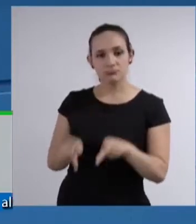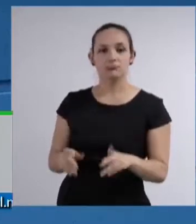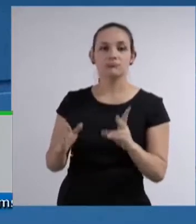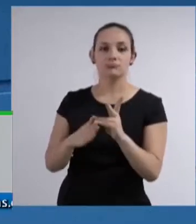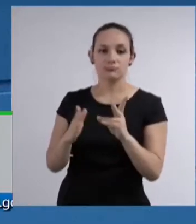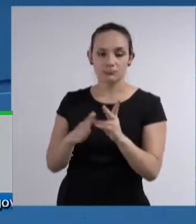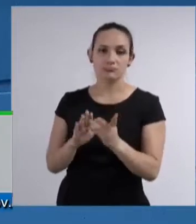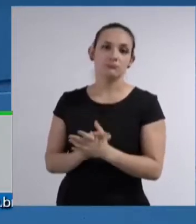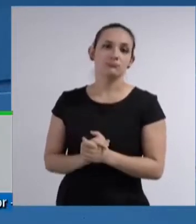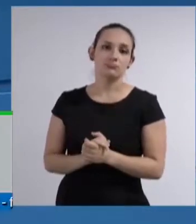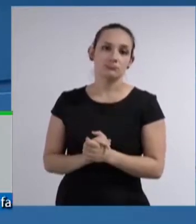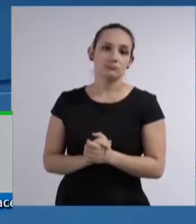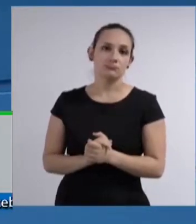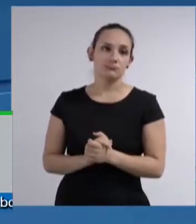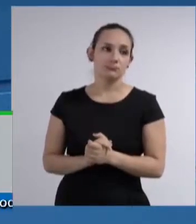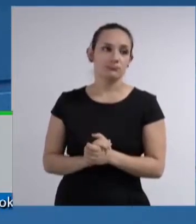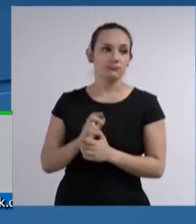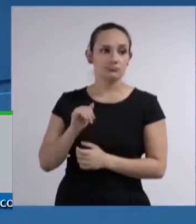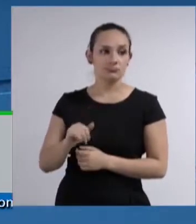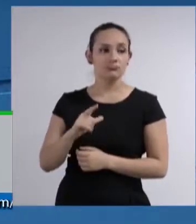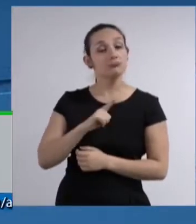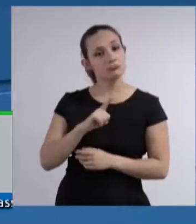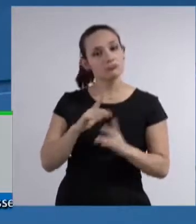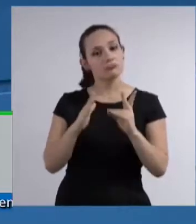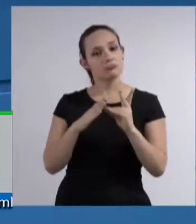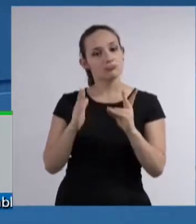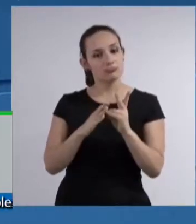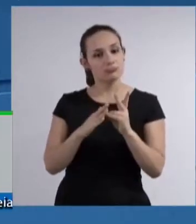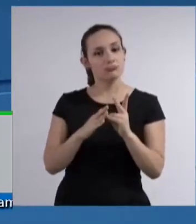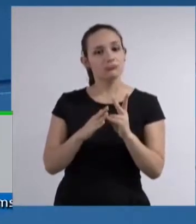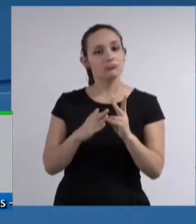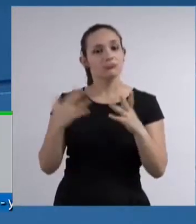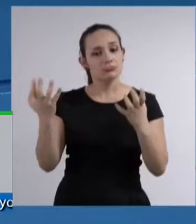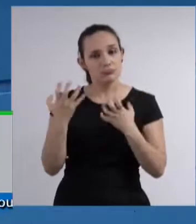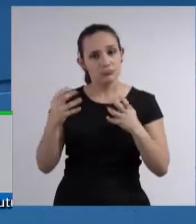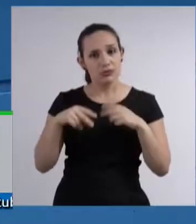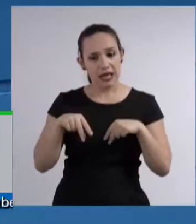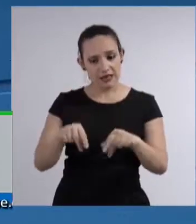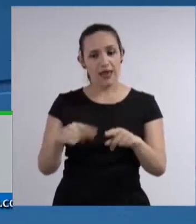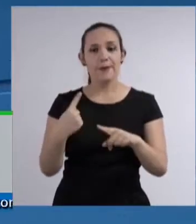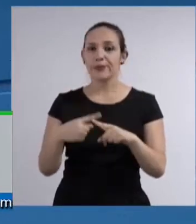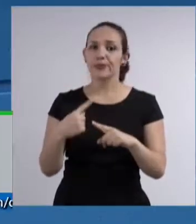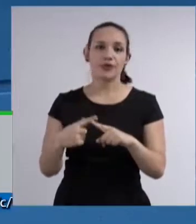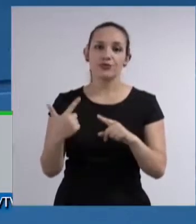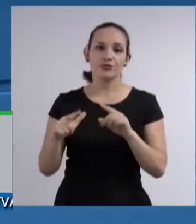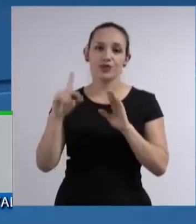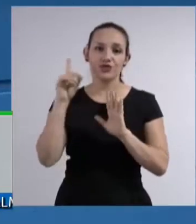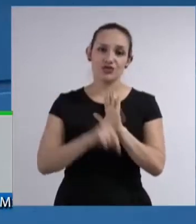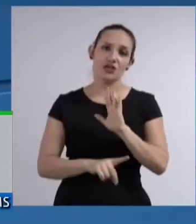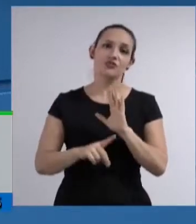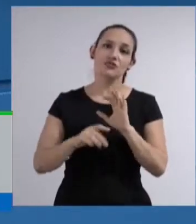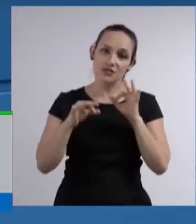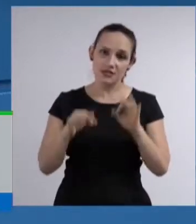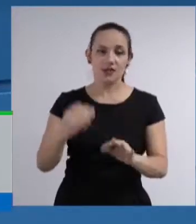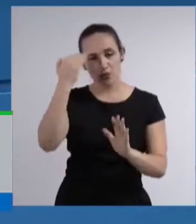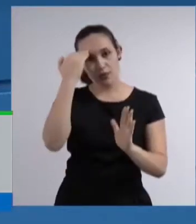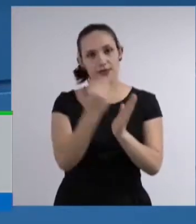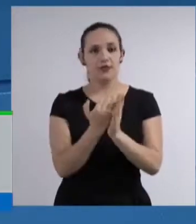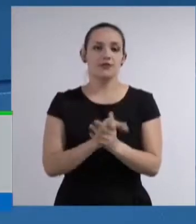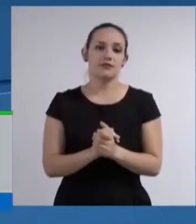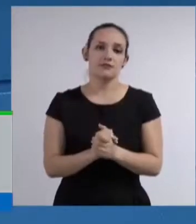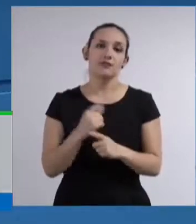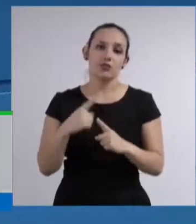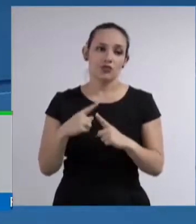E se existe índio à procura de terra, é porque não são lhe dados os direitos do que é seu. Senão, com certeza, eles não